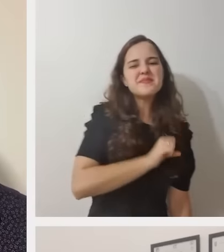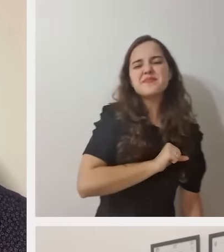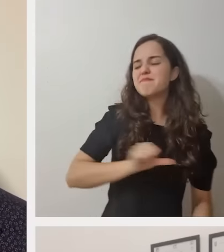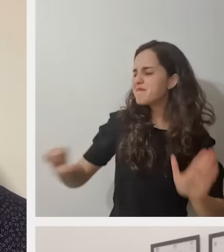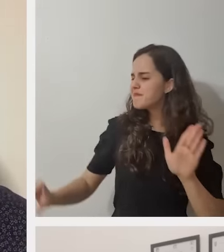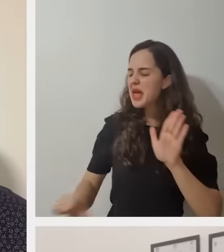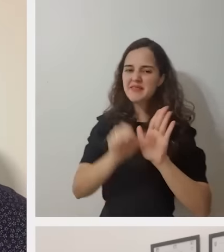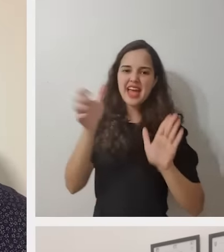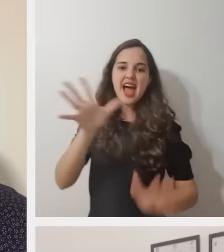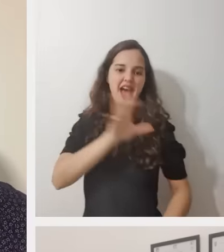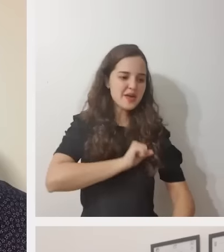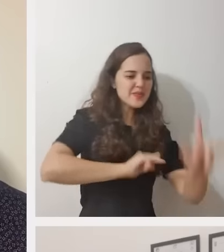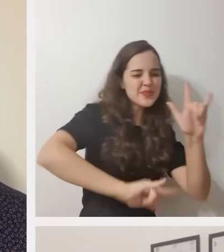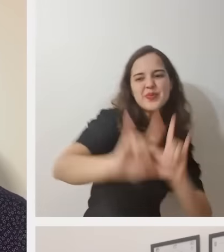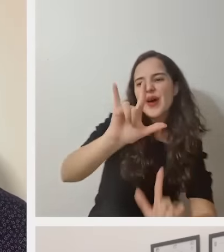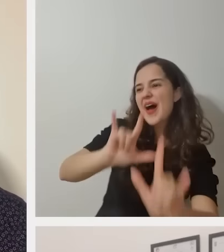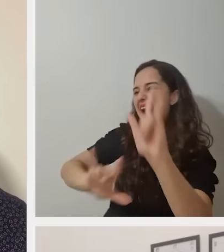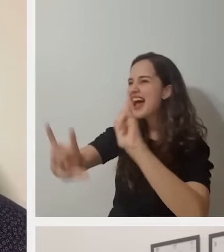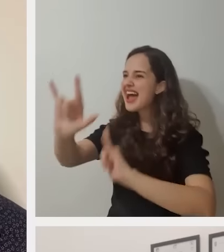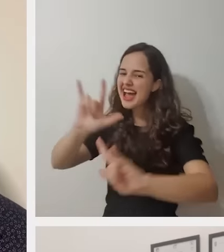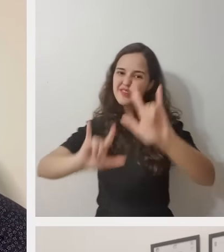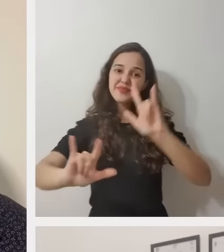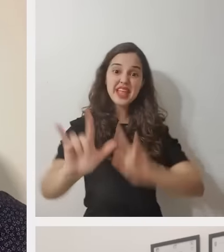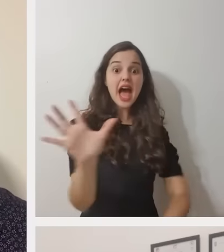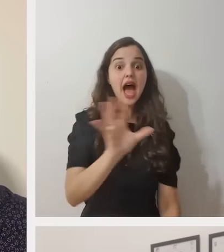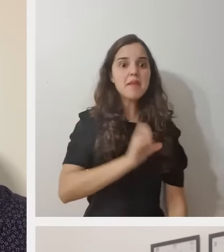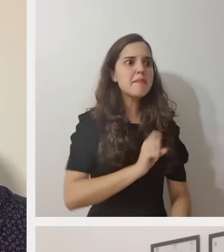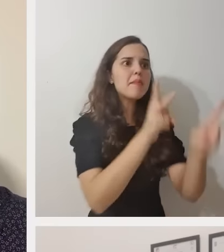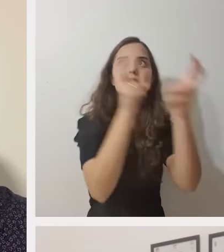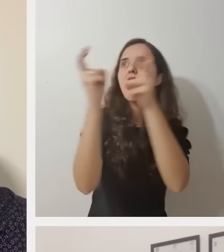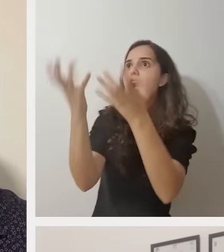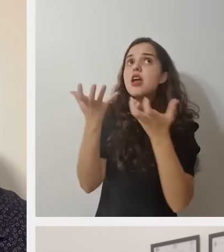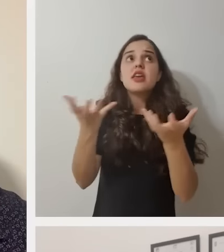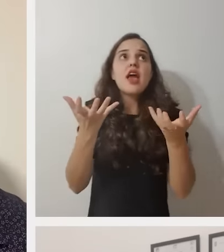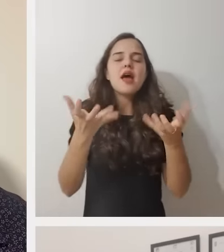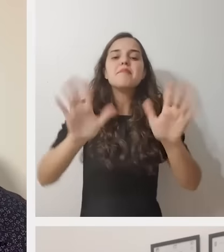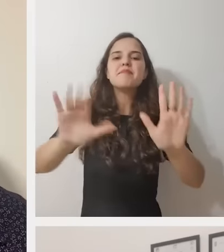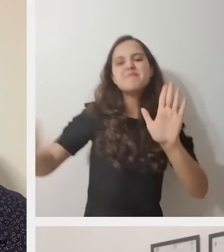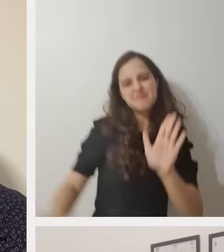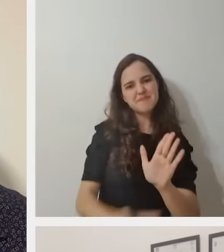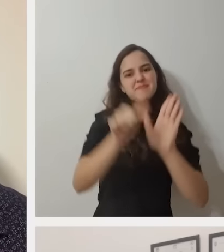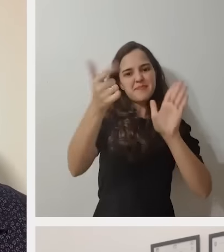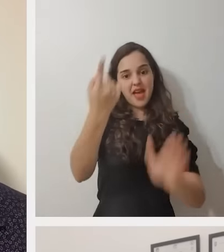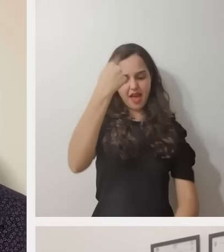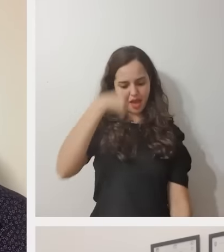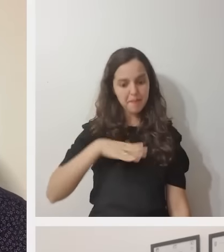Amor que eu tanto quero ver a começar em mim.